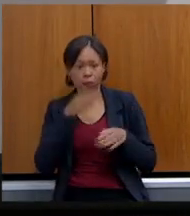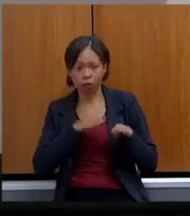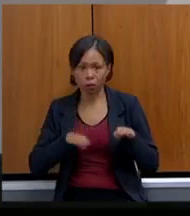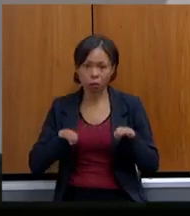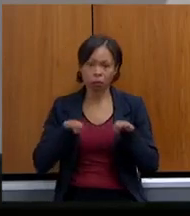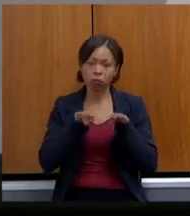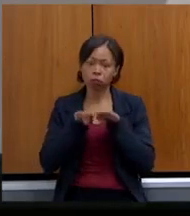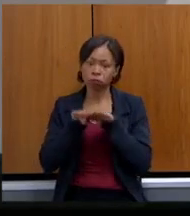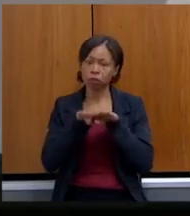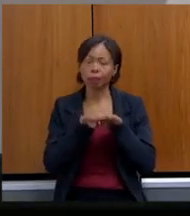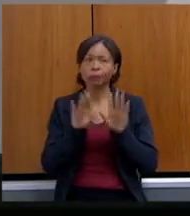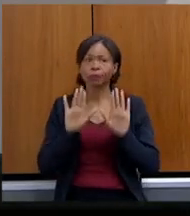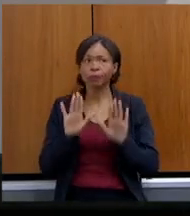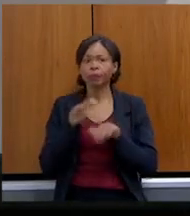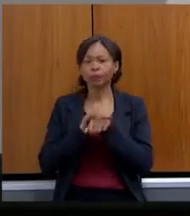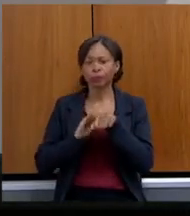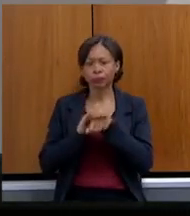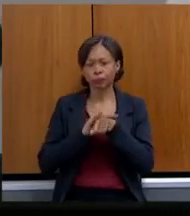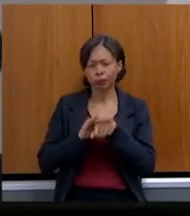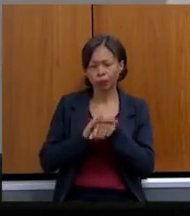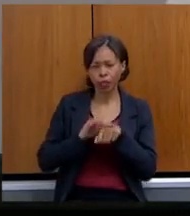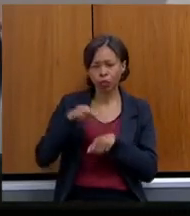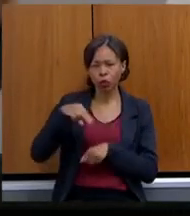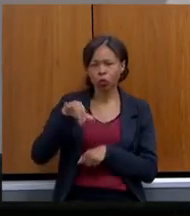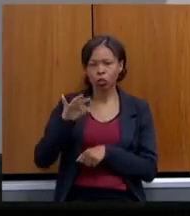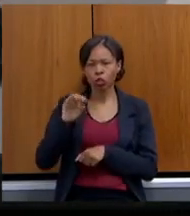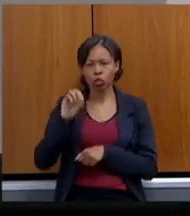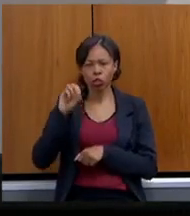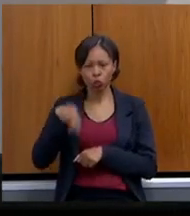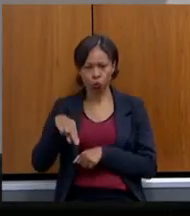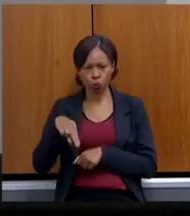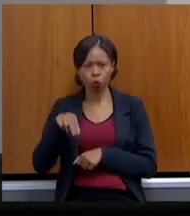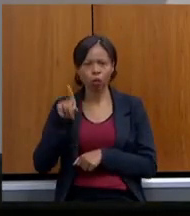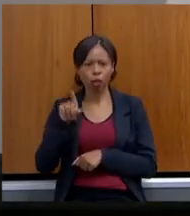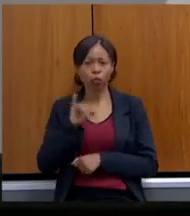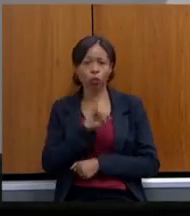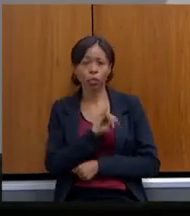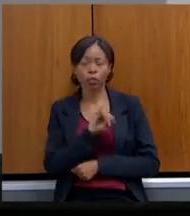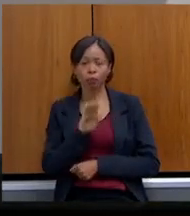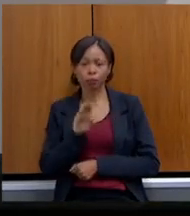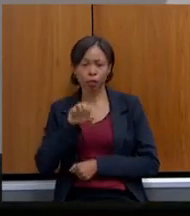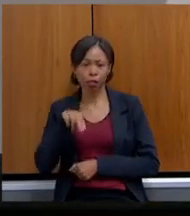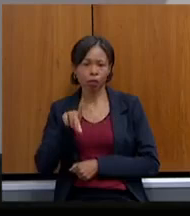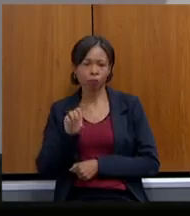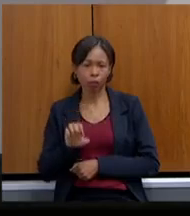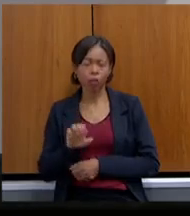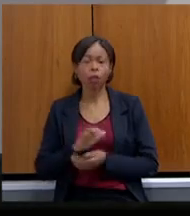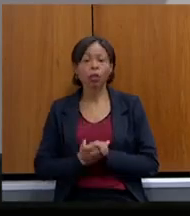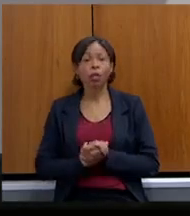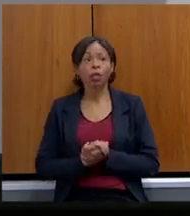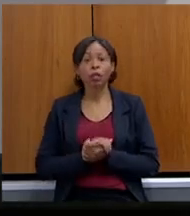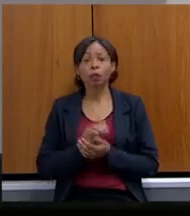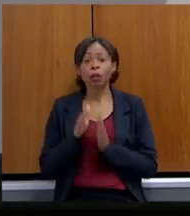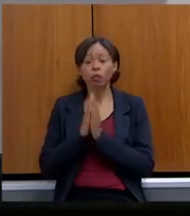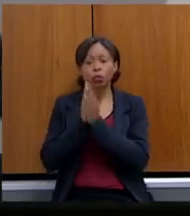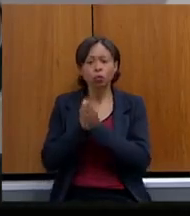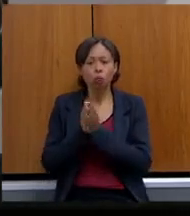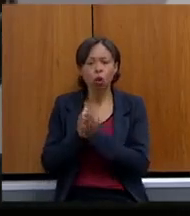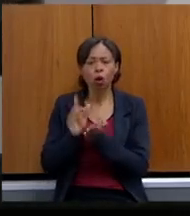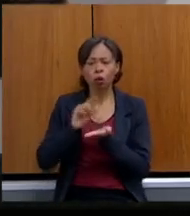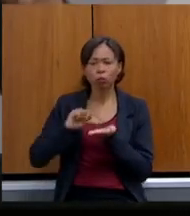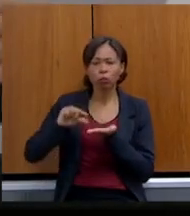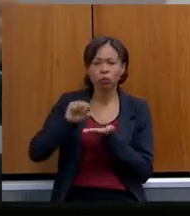conversa com o Nilson Borges do idene para que possa fazer no Mucuri no norte de Minas e no Jequitinhonha